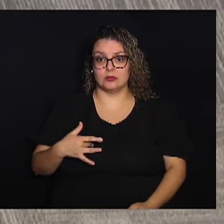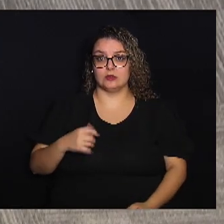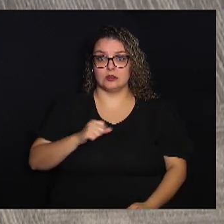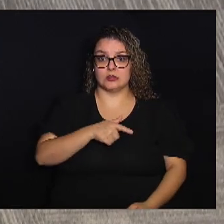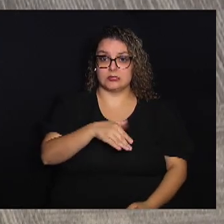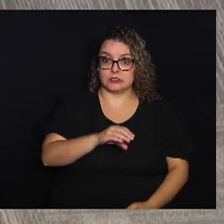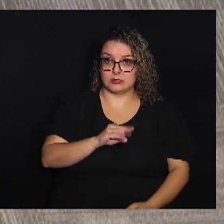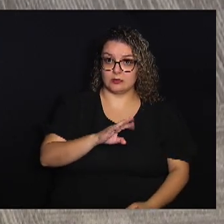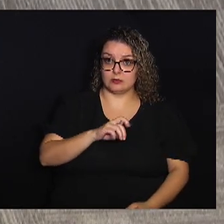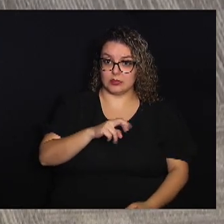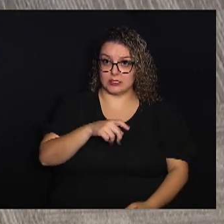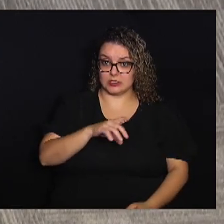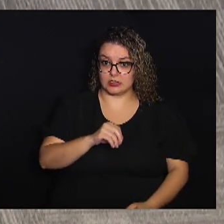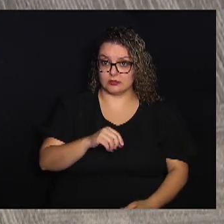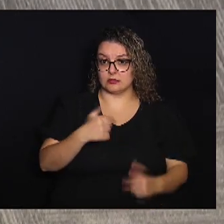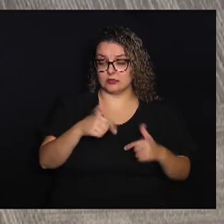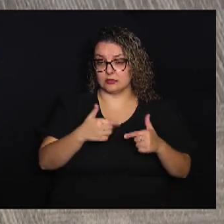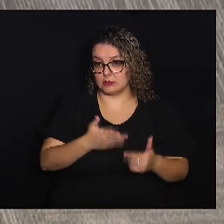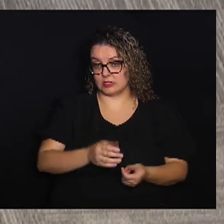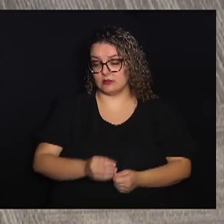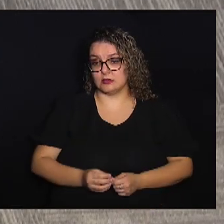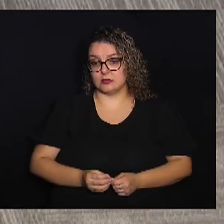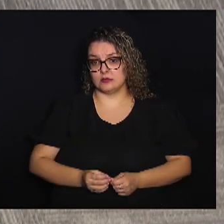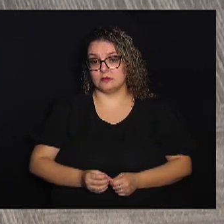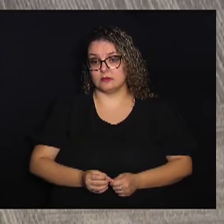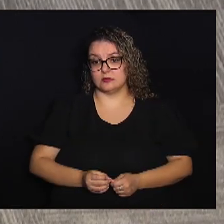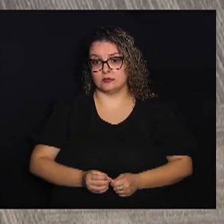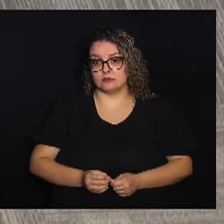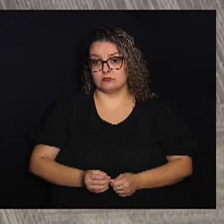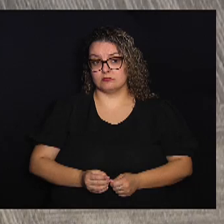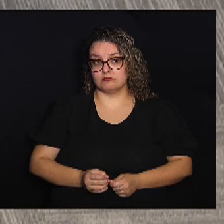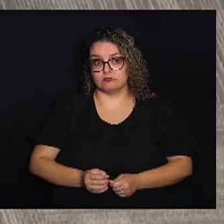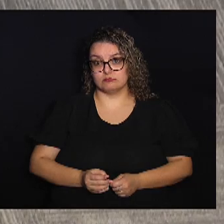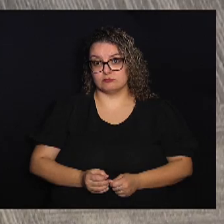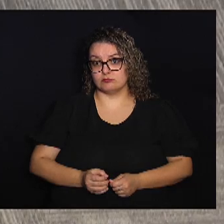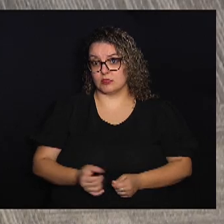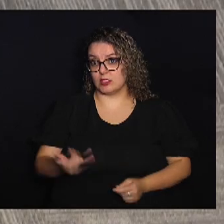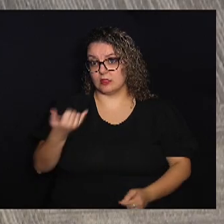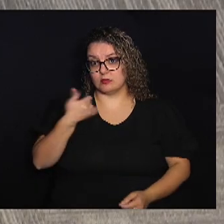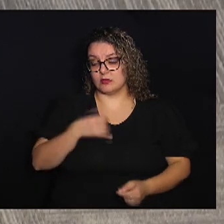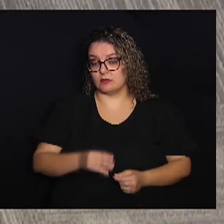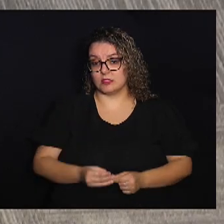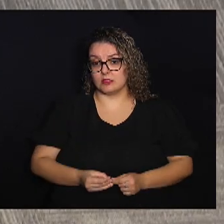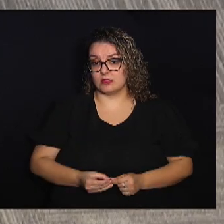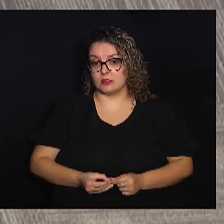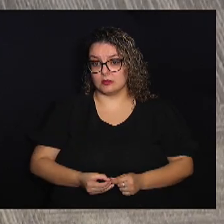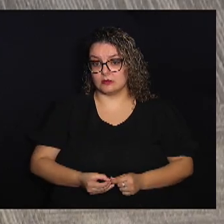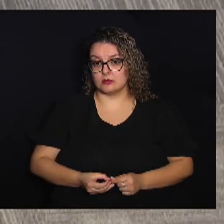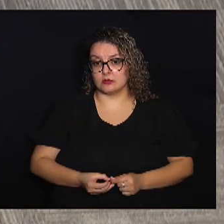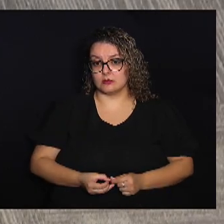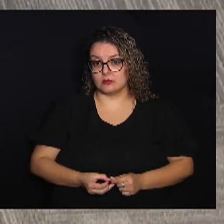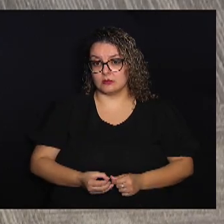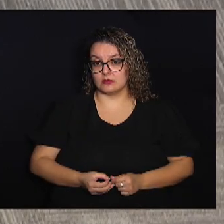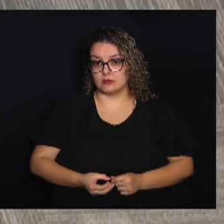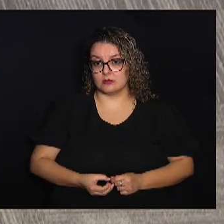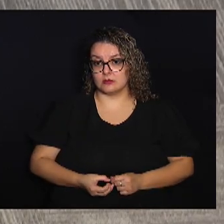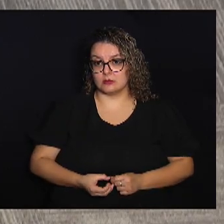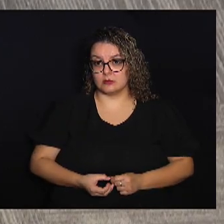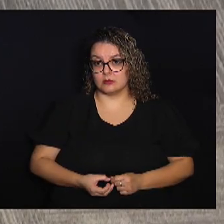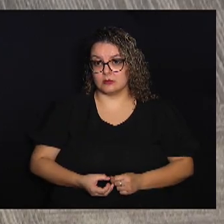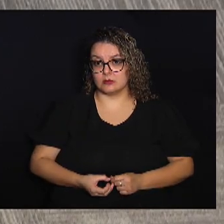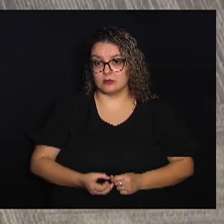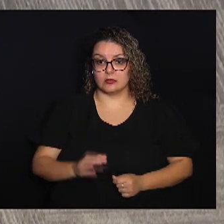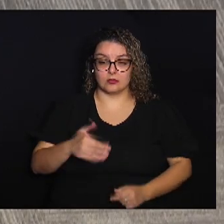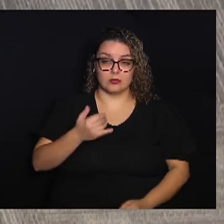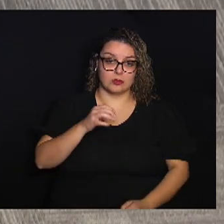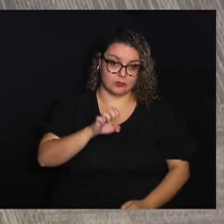Bernardo, que ela trabalhava. E simplesmente me falaram que quando a pessoa pede